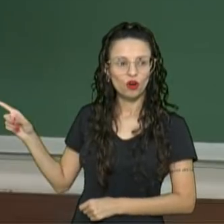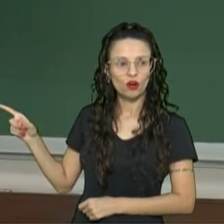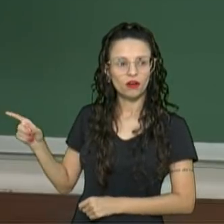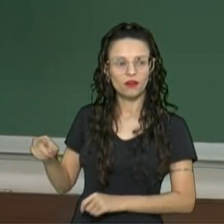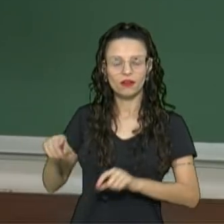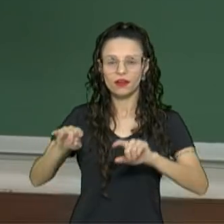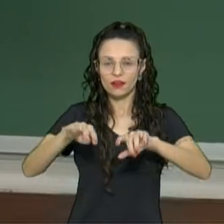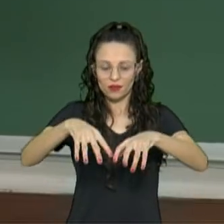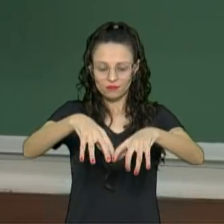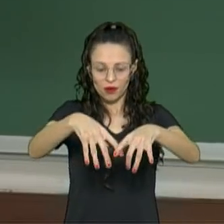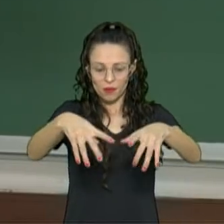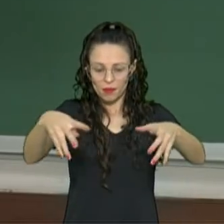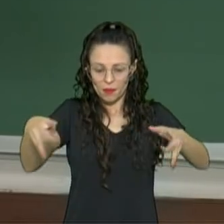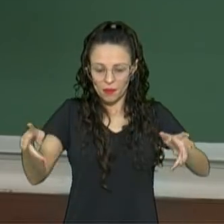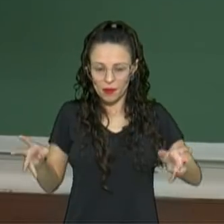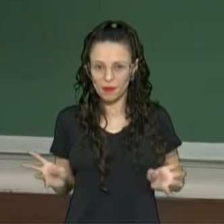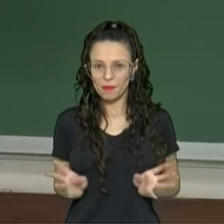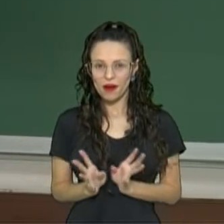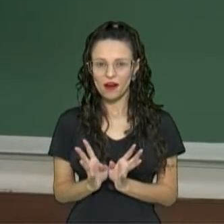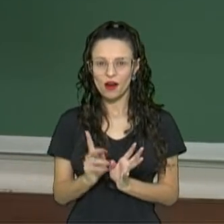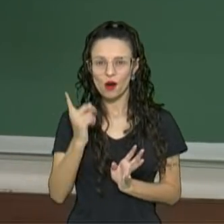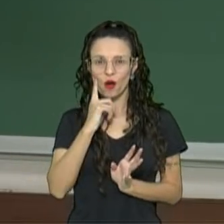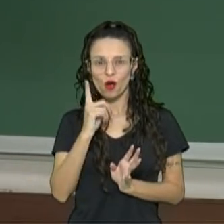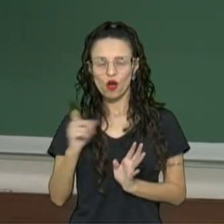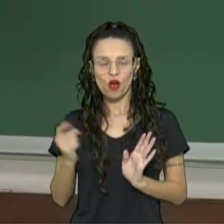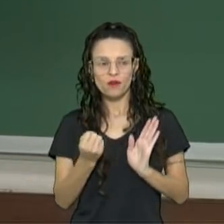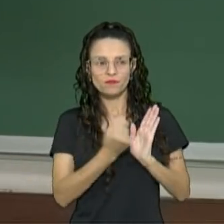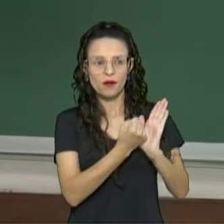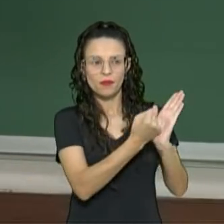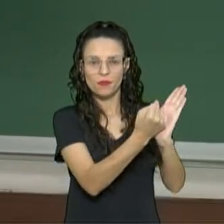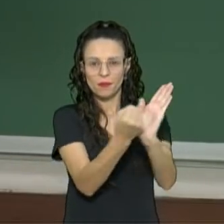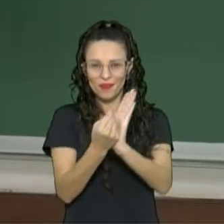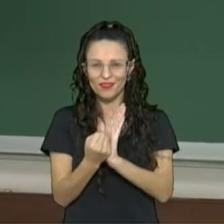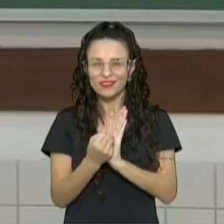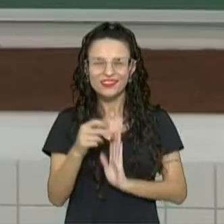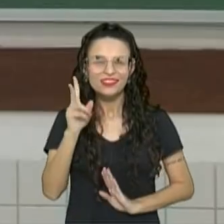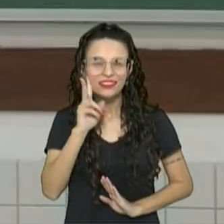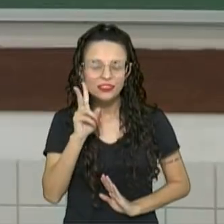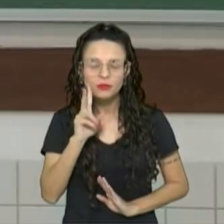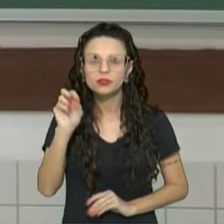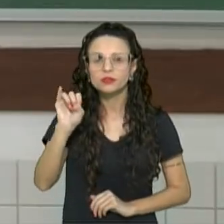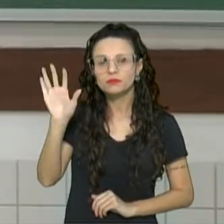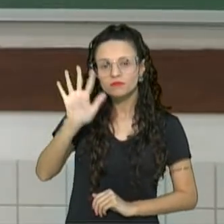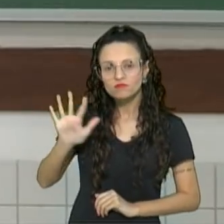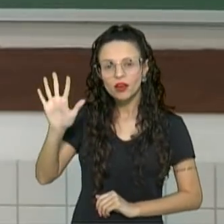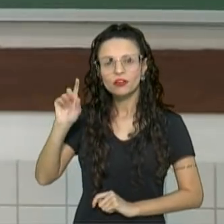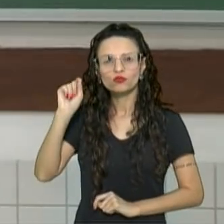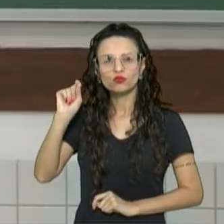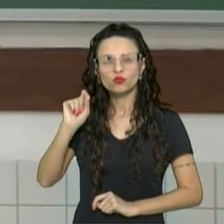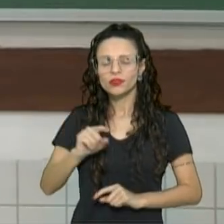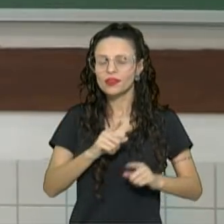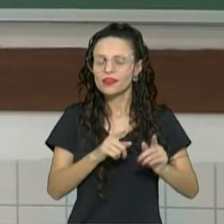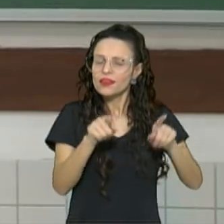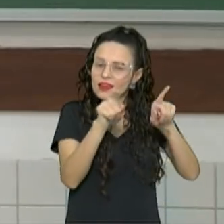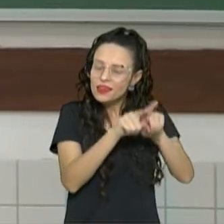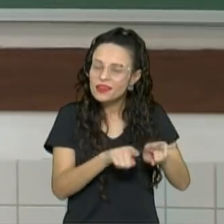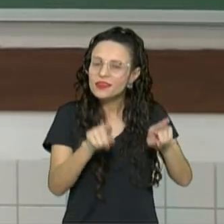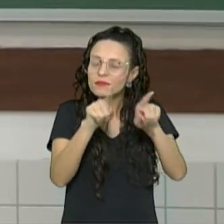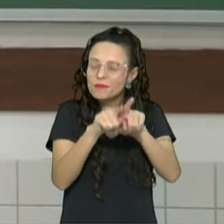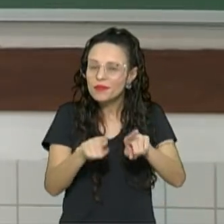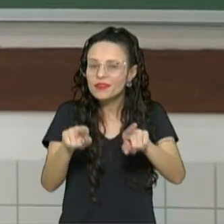cestaria aqui, o grafismo, né, e o simbolismo. Lembra aquelas imagens que vão se repetindo,